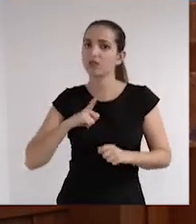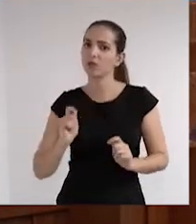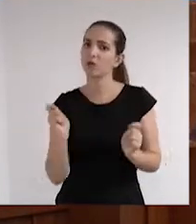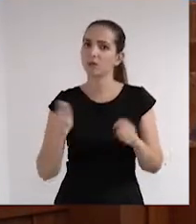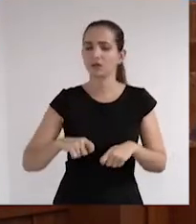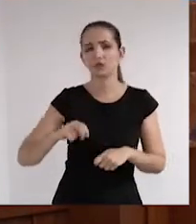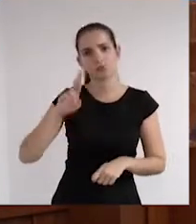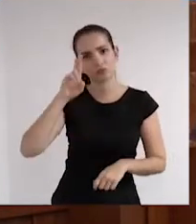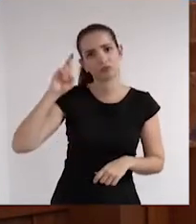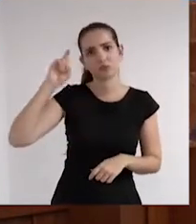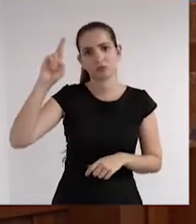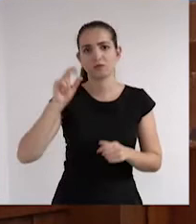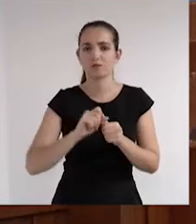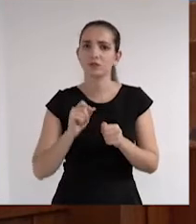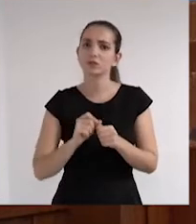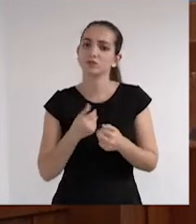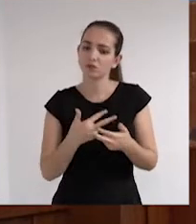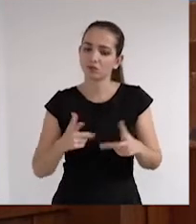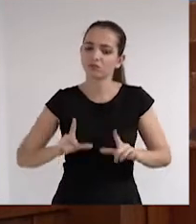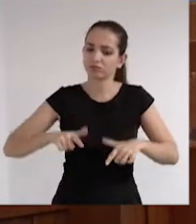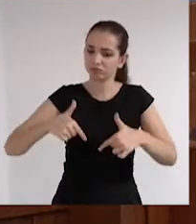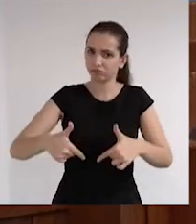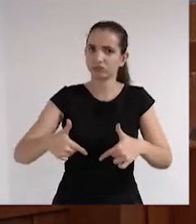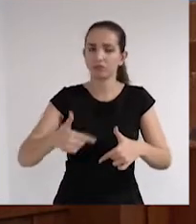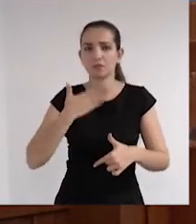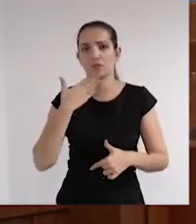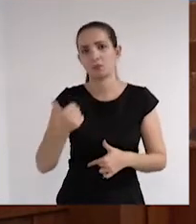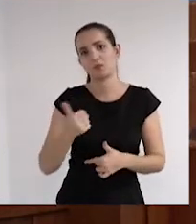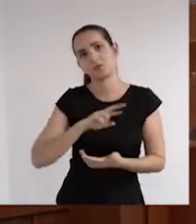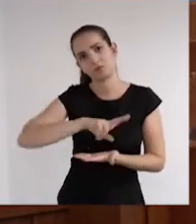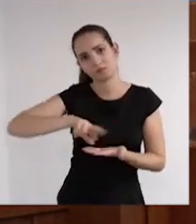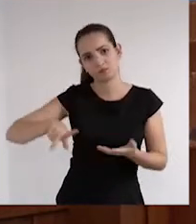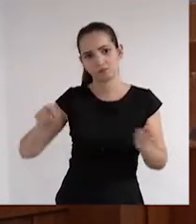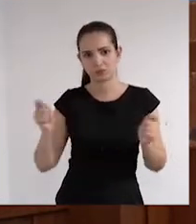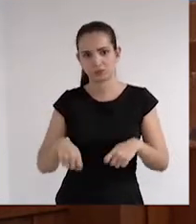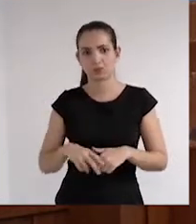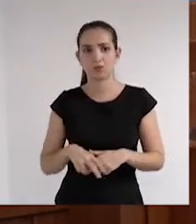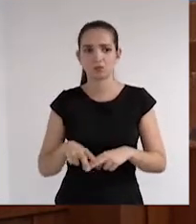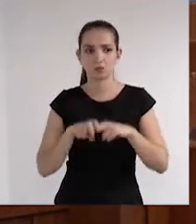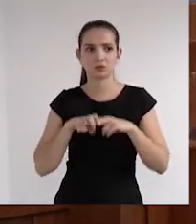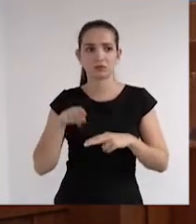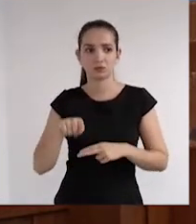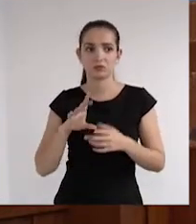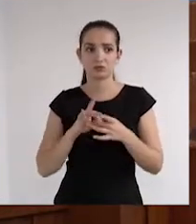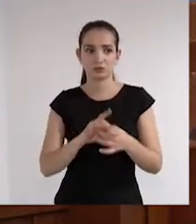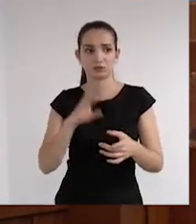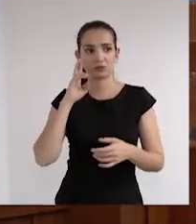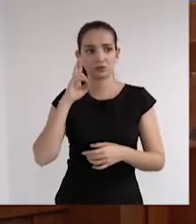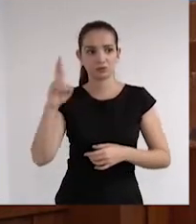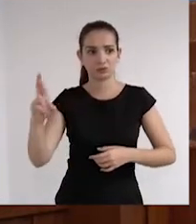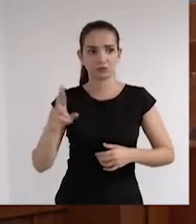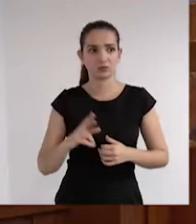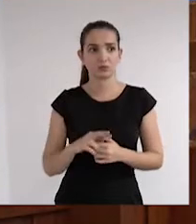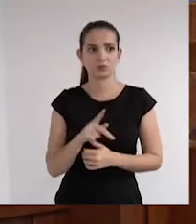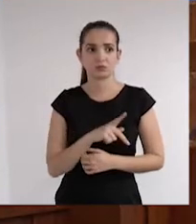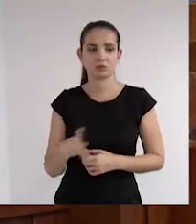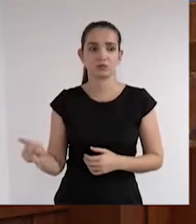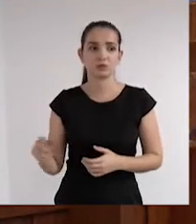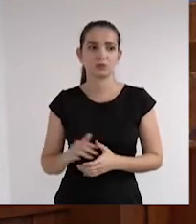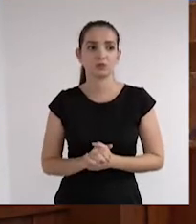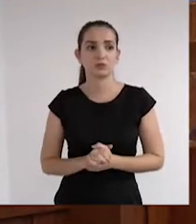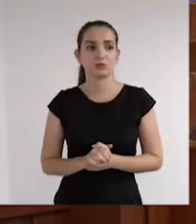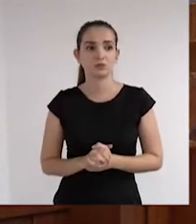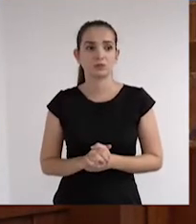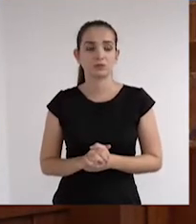para fazer a máquina funcionar da melhor maneira possível. Nesse sentido, senhor presidente,